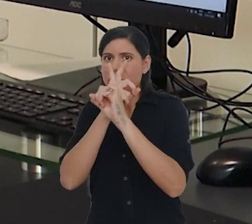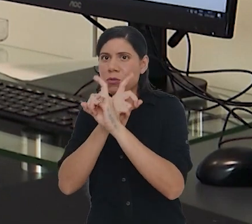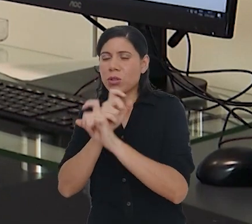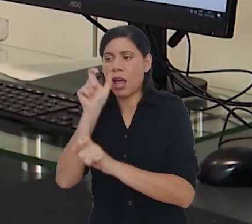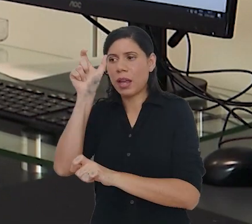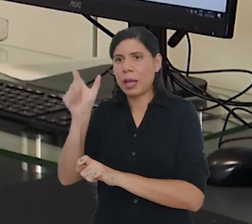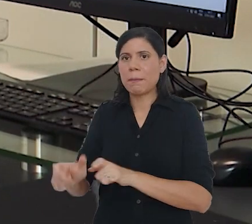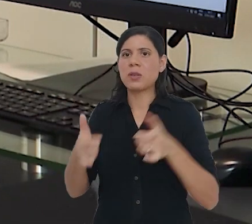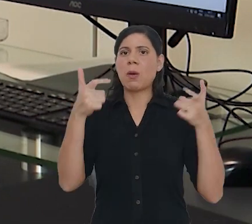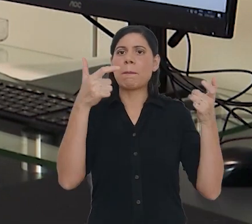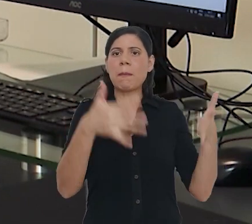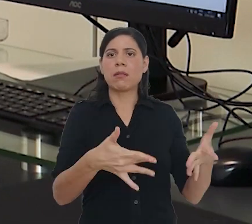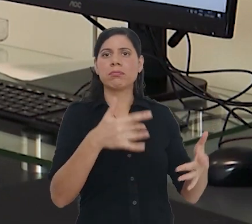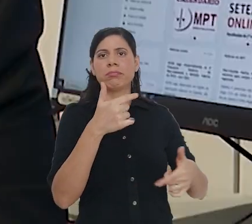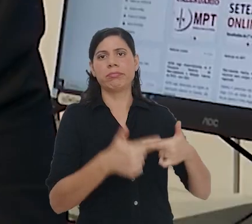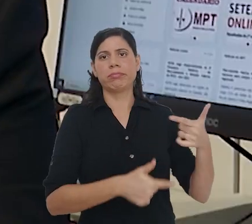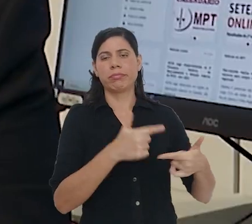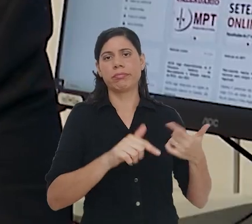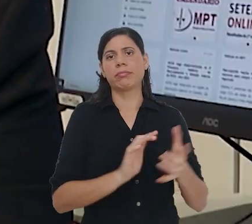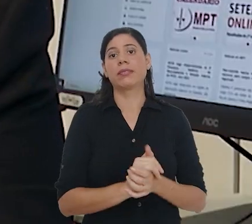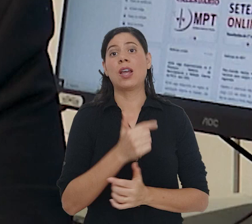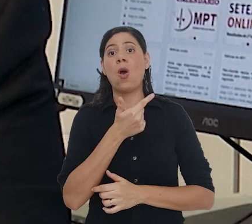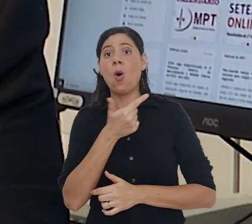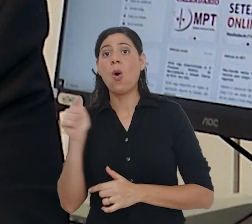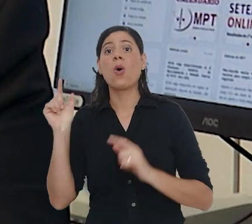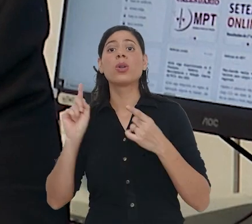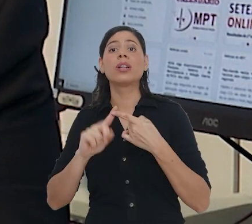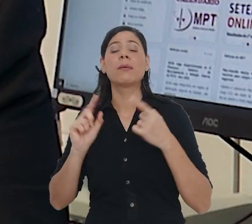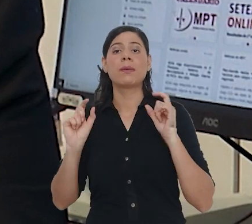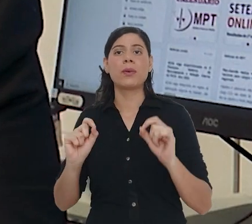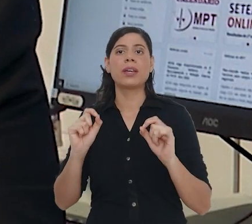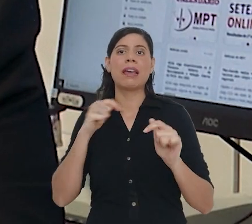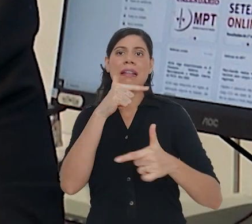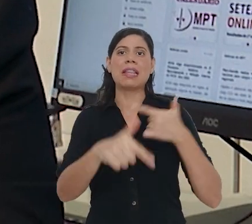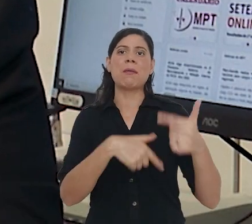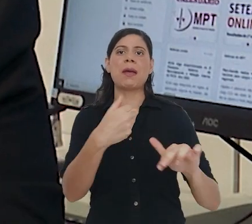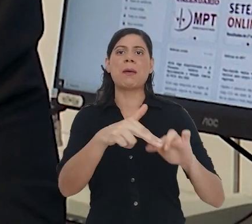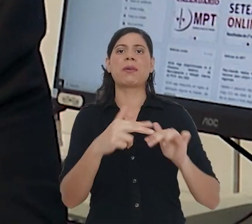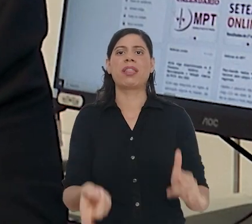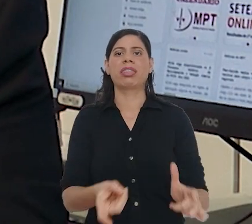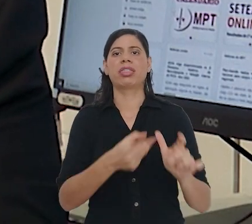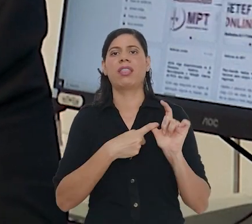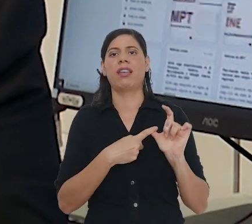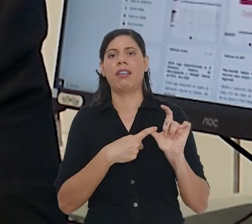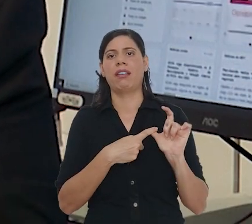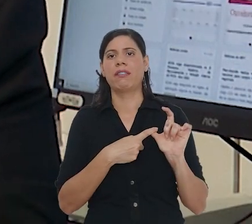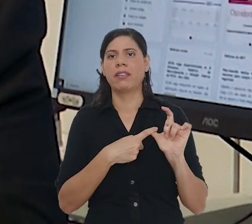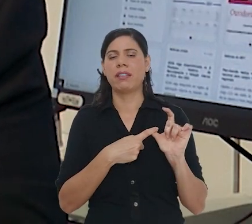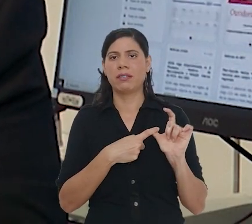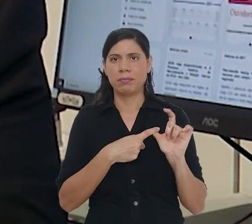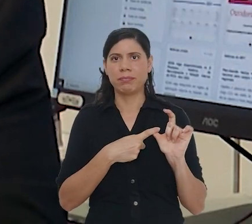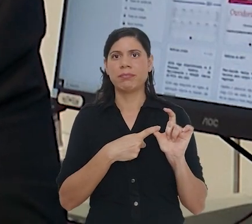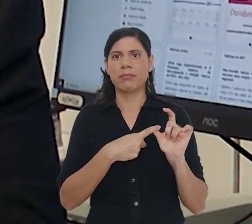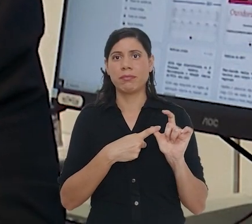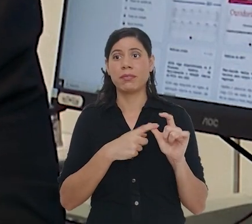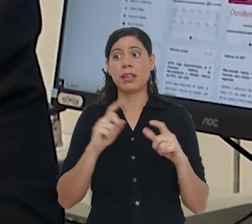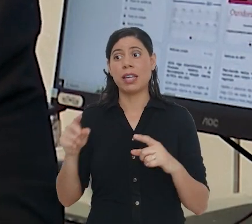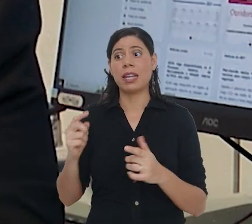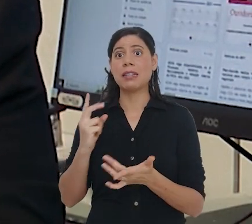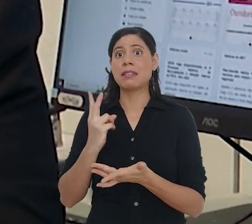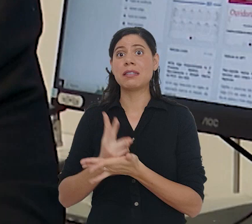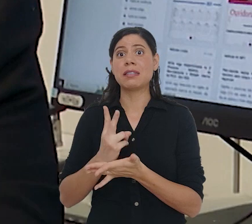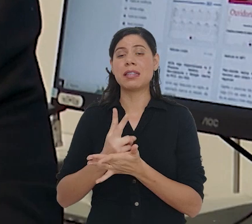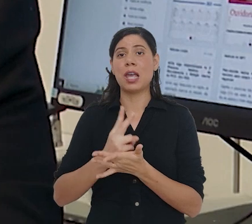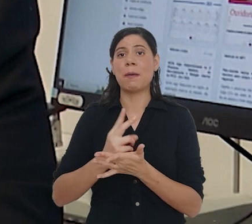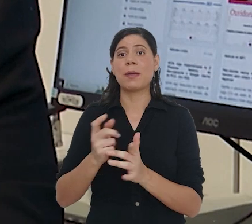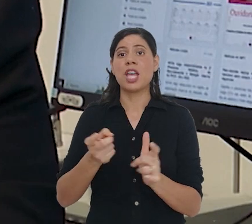que o empregado abandone o seu serviço. Outra situação é a servidão por dívidas, na qual o empregador leva o empregado a constituir dívidas crescentes de